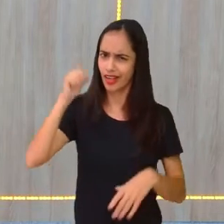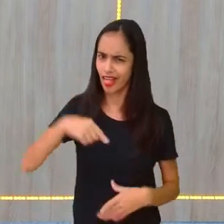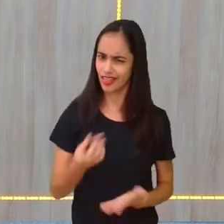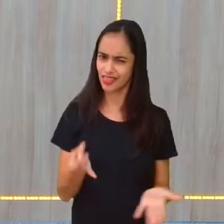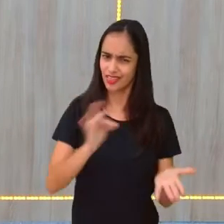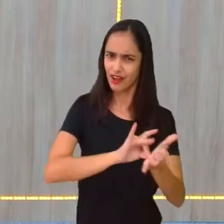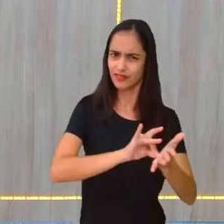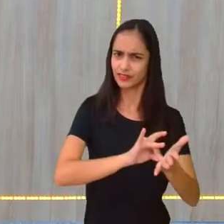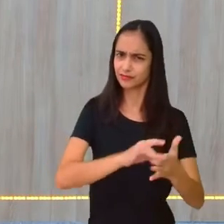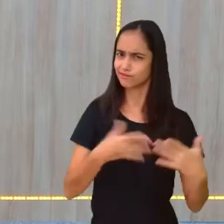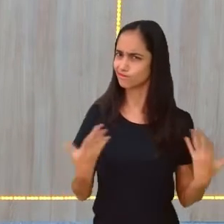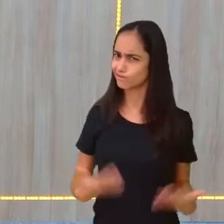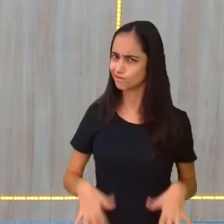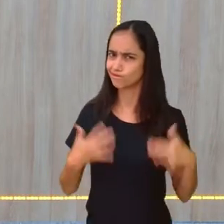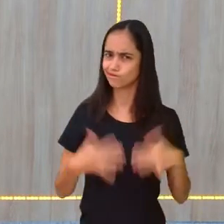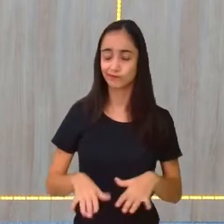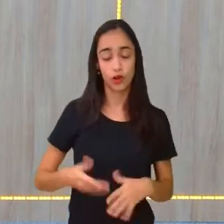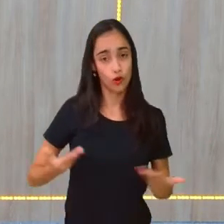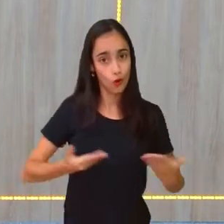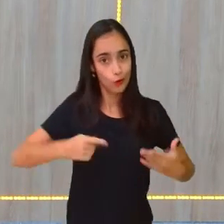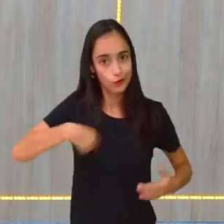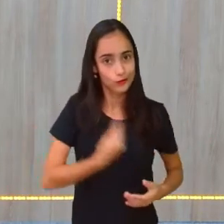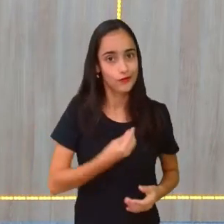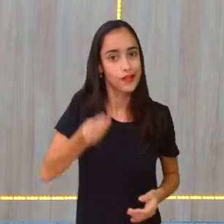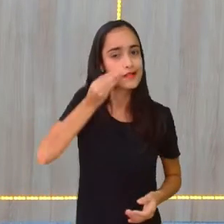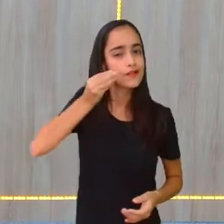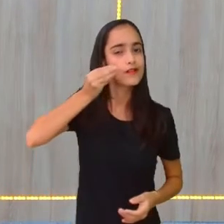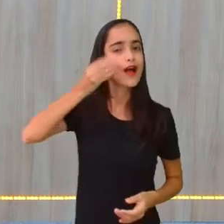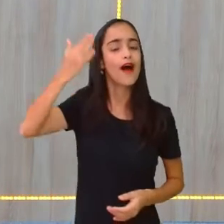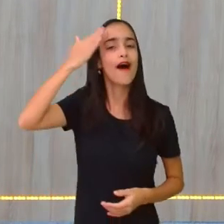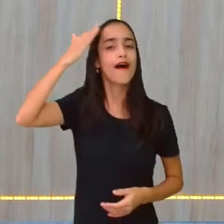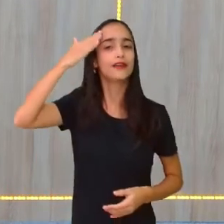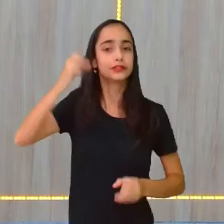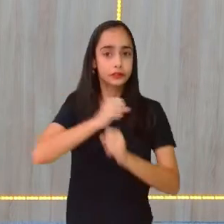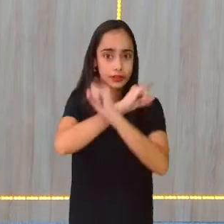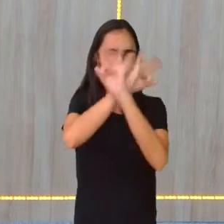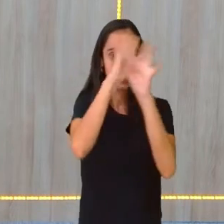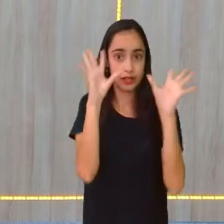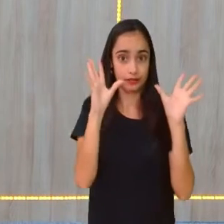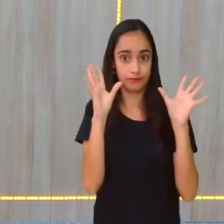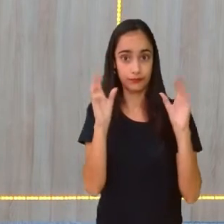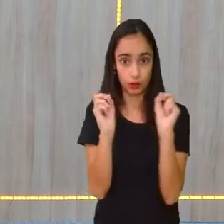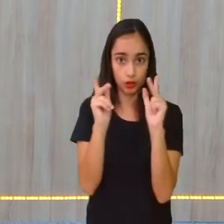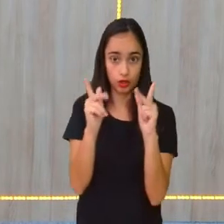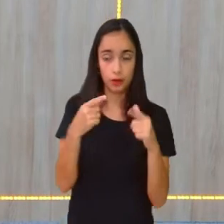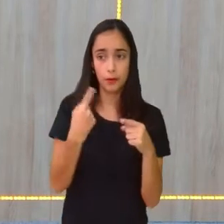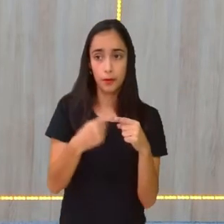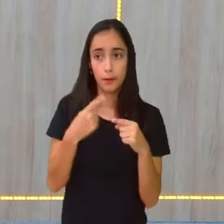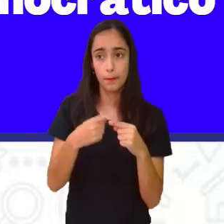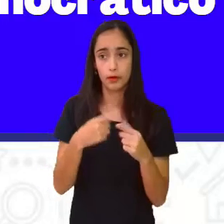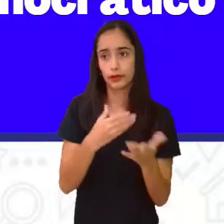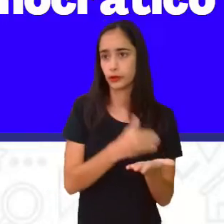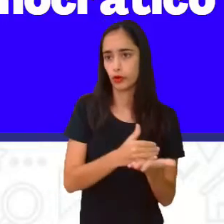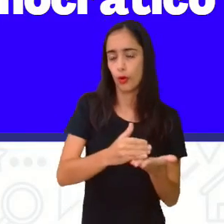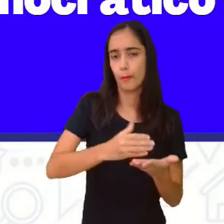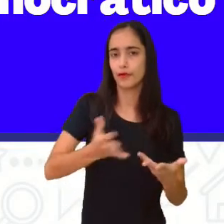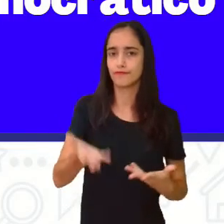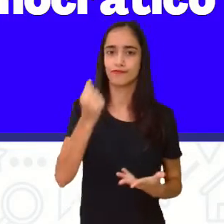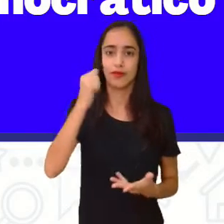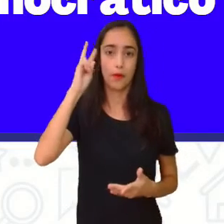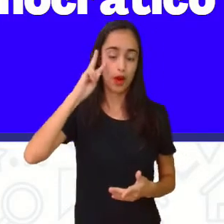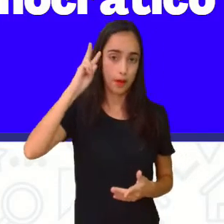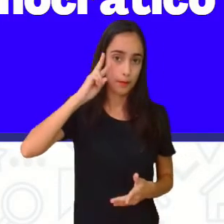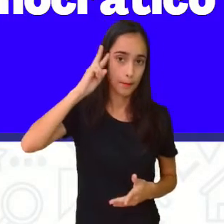é isso que a gente vai tentar entender, porque aparentemente a gente, vamos lembrar, né, a gente teve